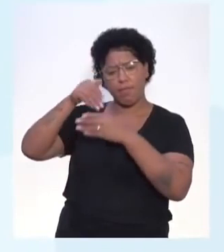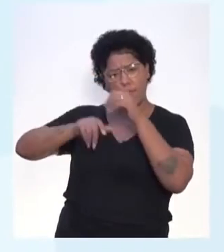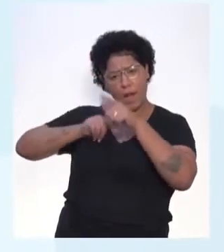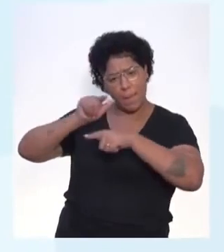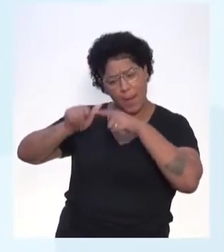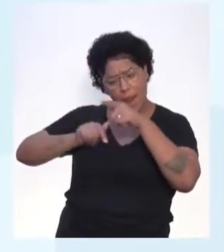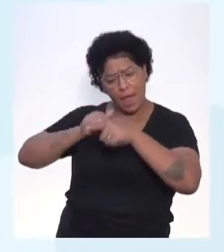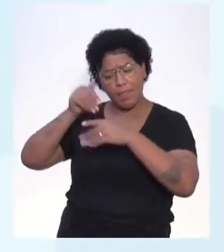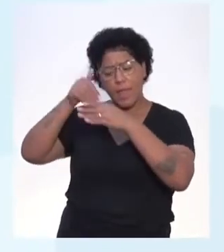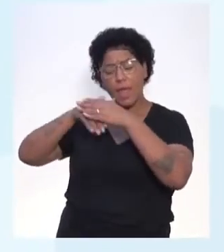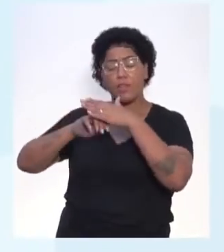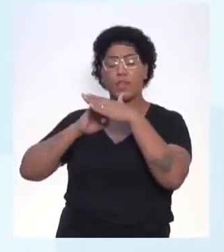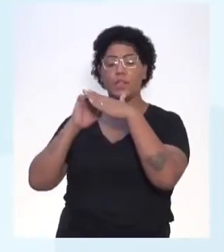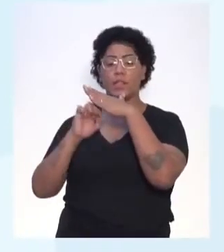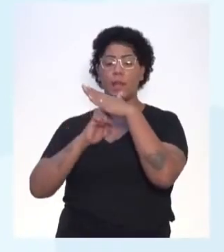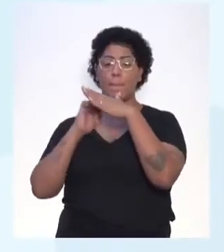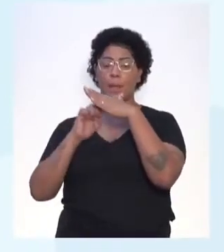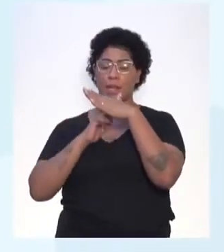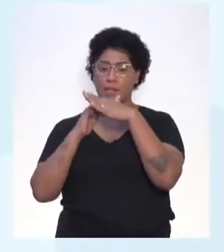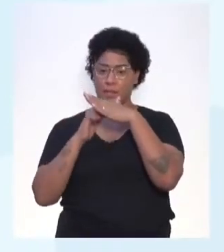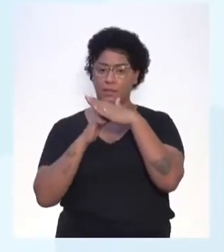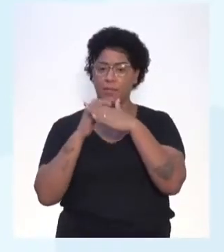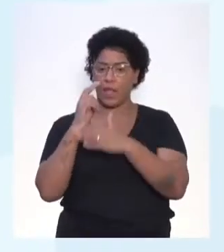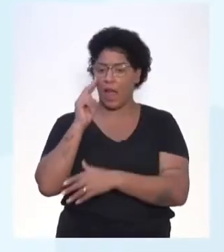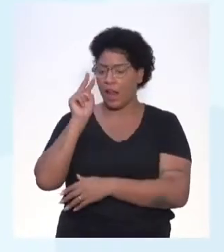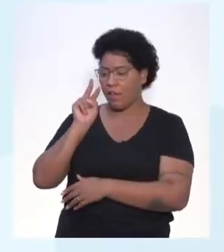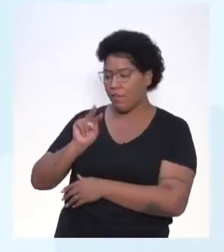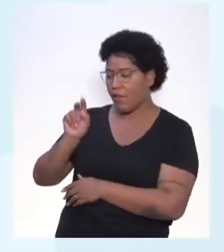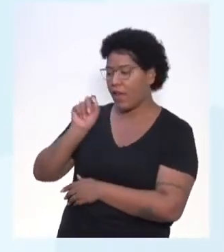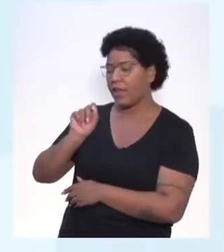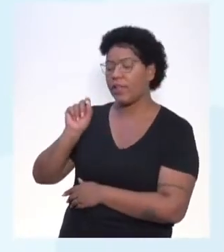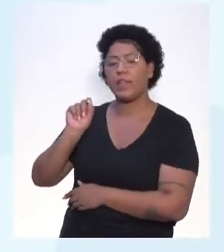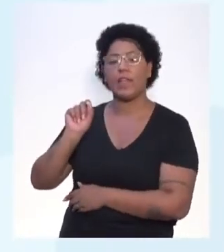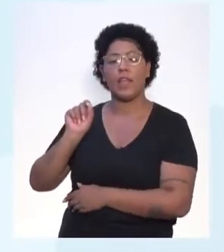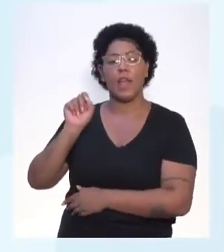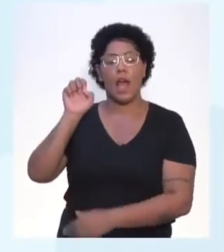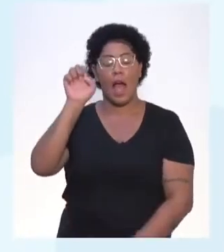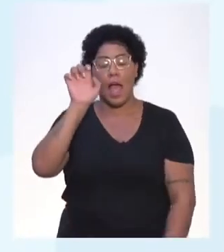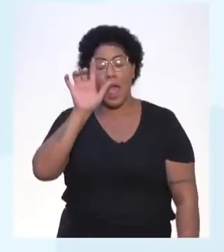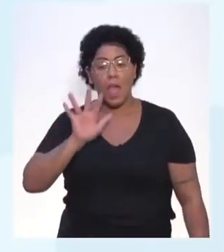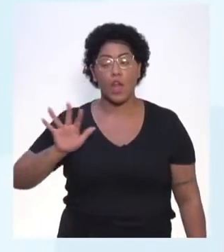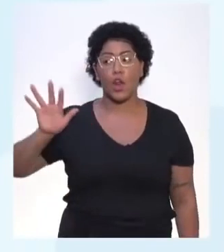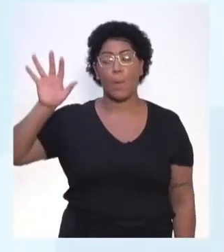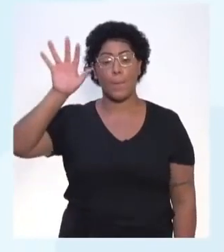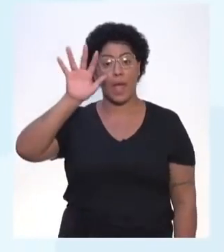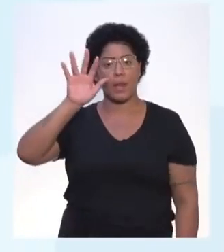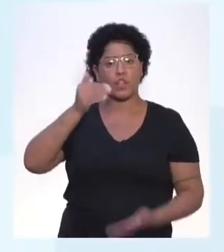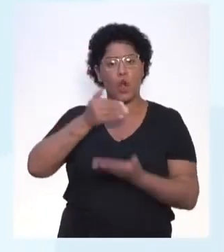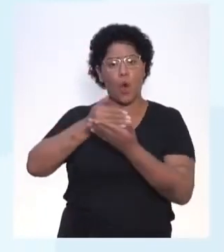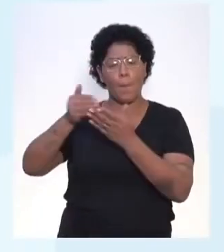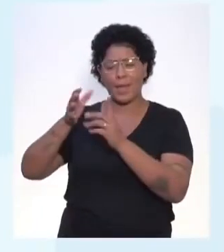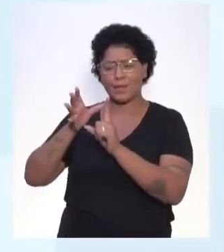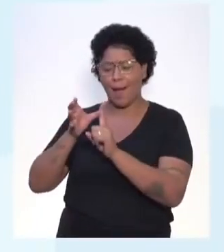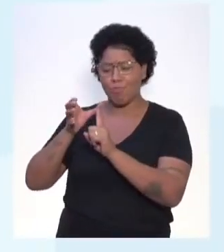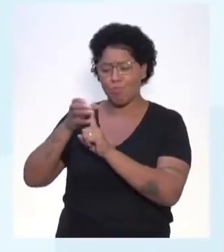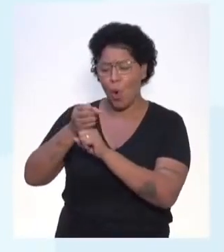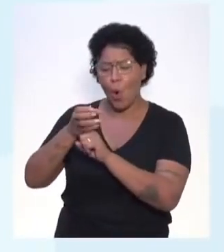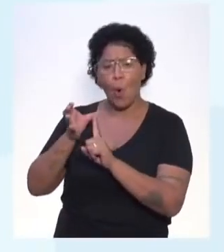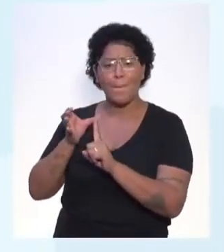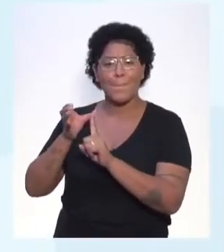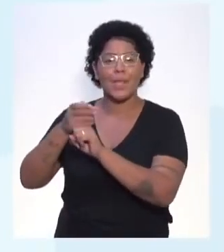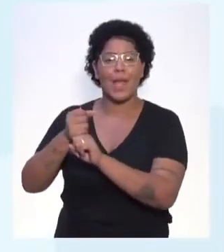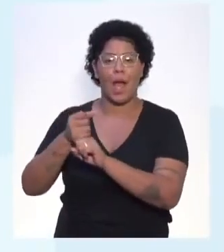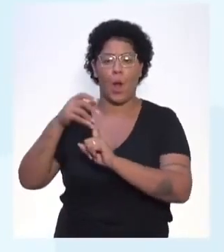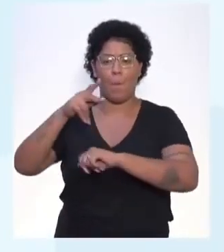obra barata é o que vai atrair essas potências europeias a dominarem territórios na África e